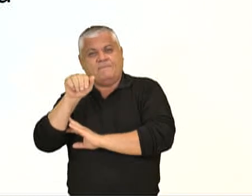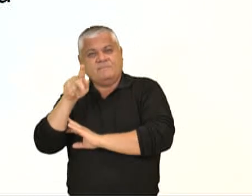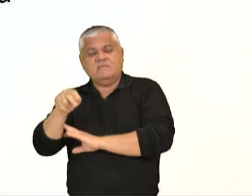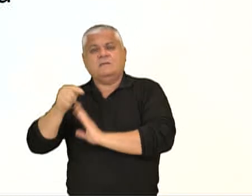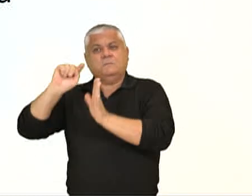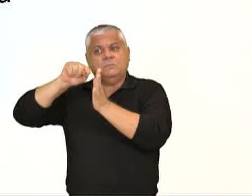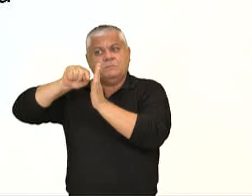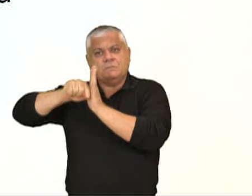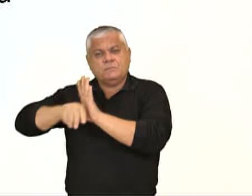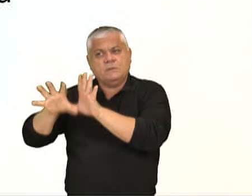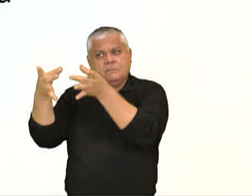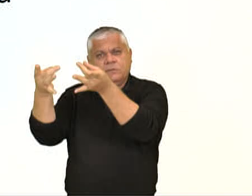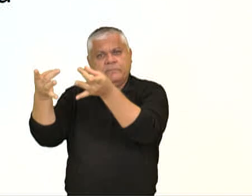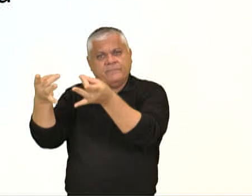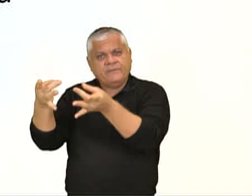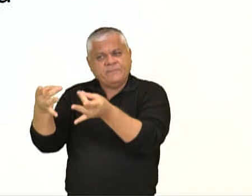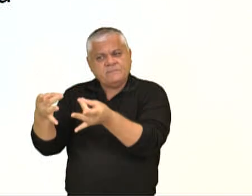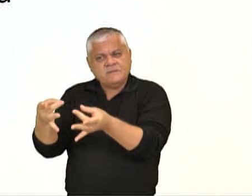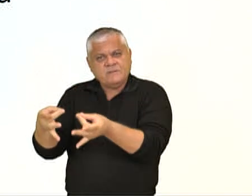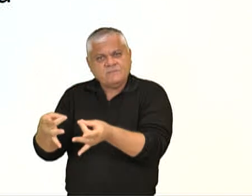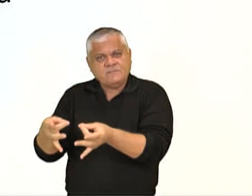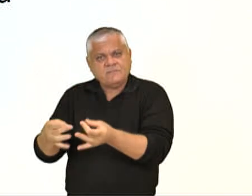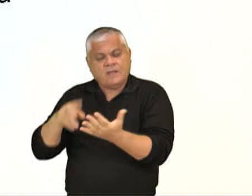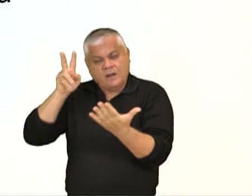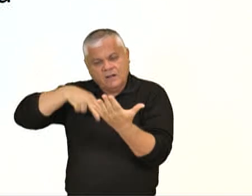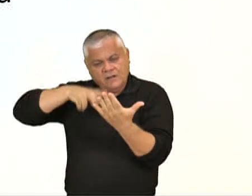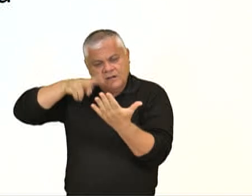texto vai sendo lido, vai sendo